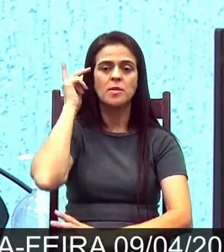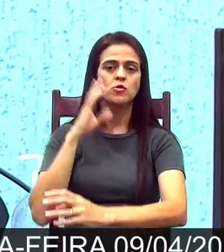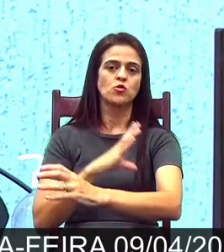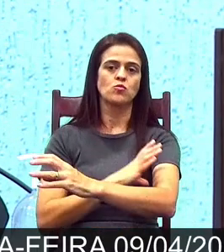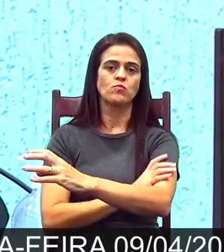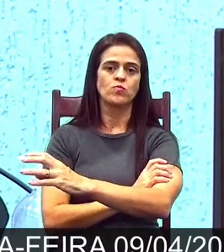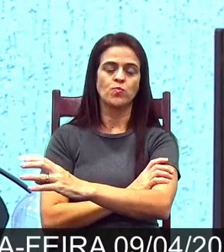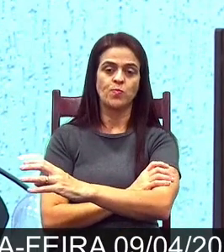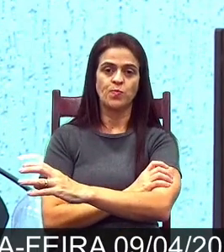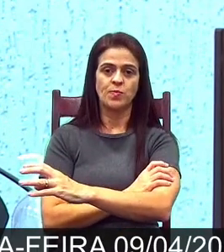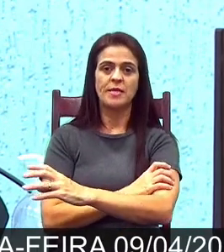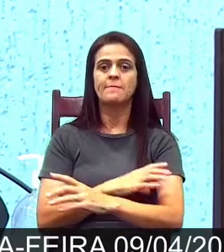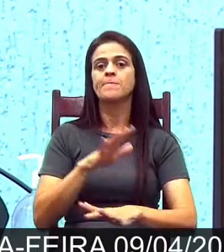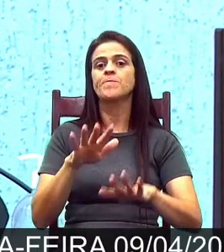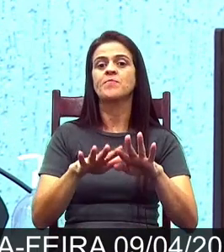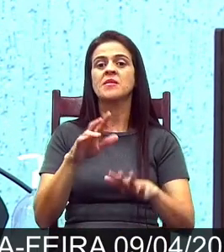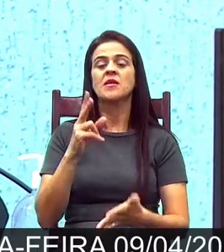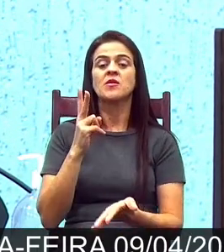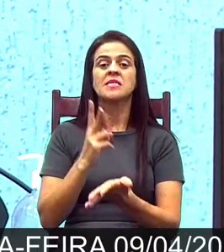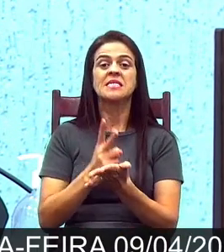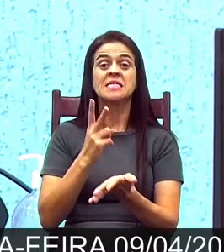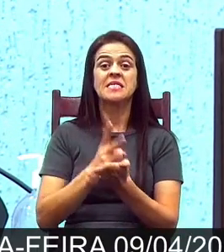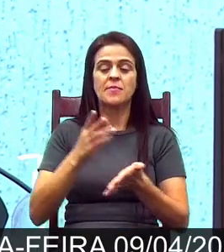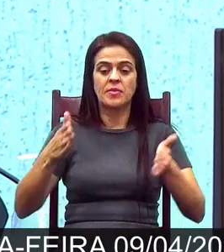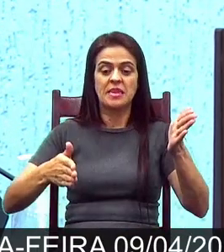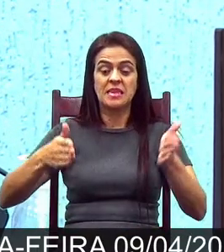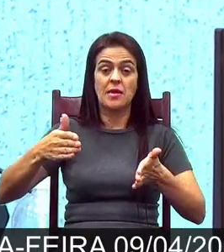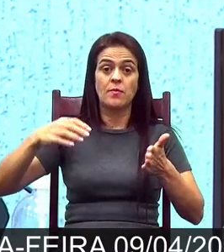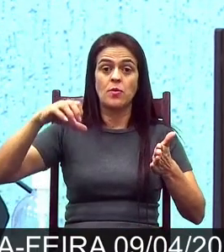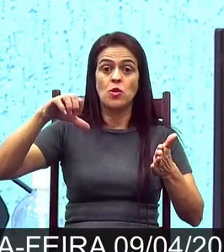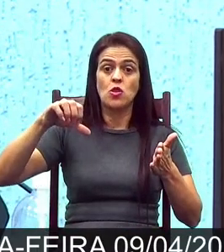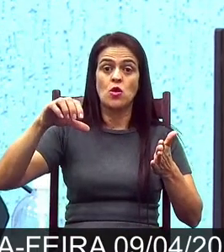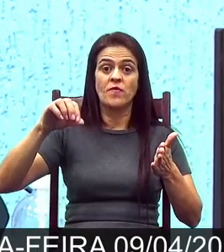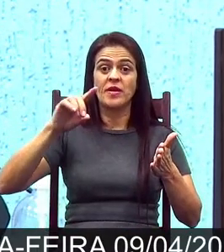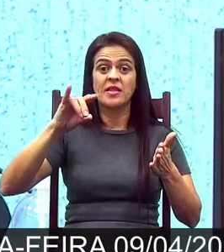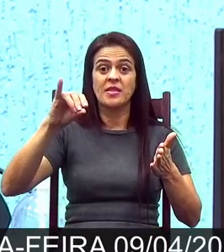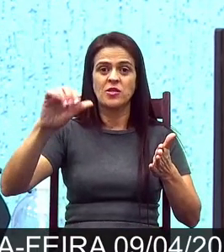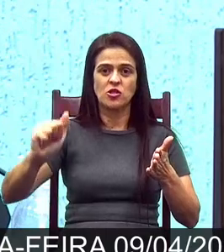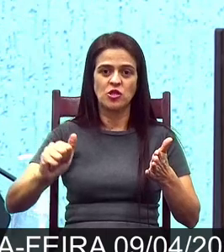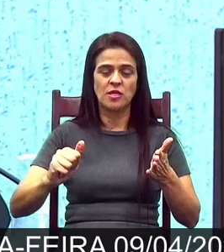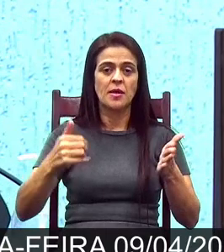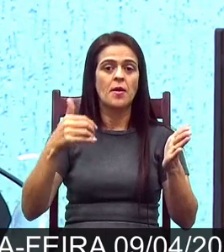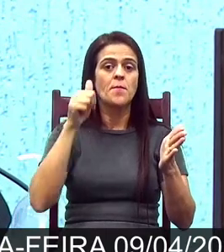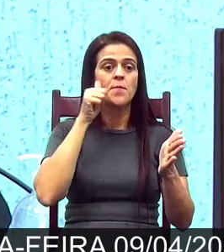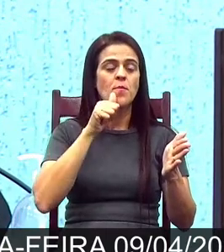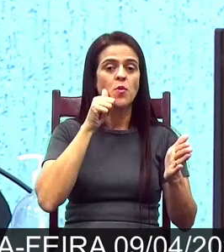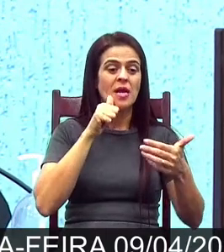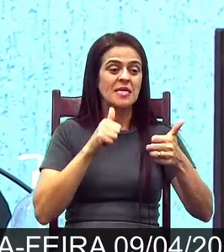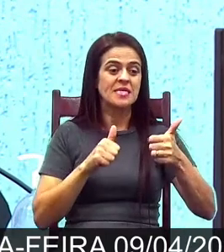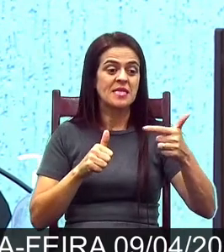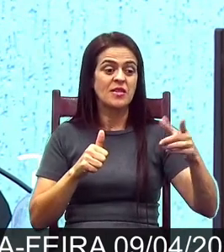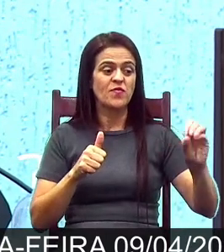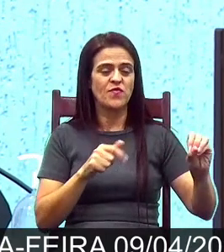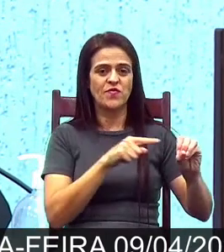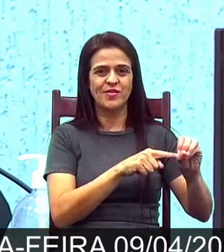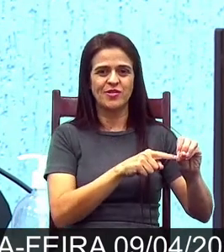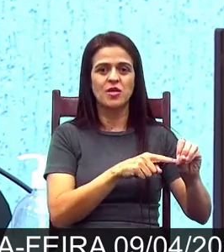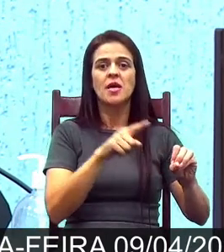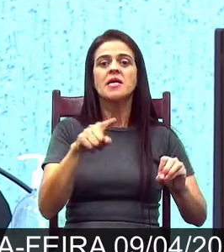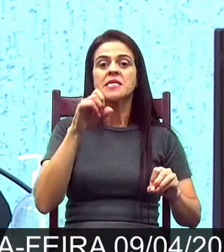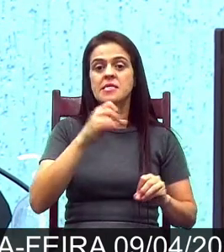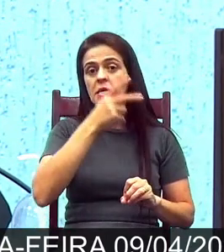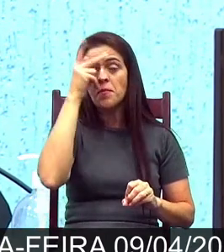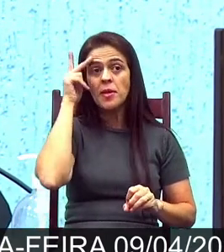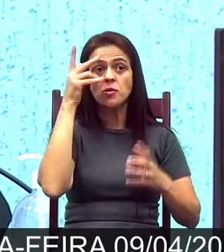homens não poderá ser ultrapassado 90 dias e para mulheres 120 dias. Artigo 2º. Todo estabelecimento discriminado no artigo 1º deverão